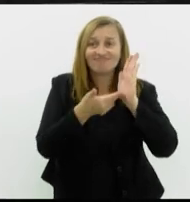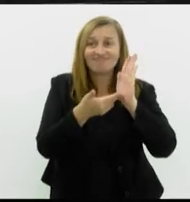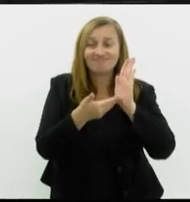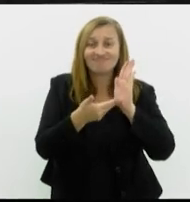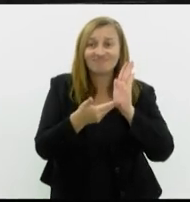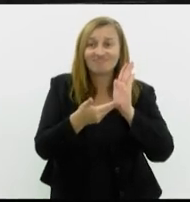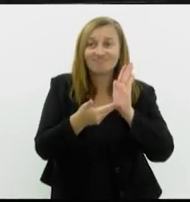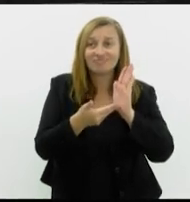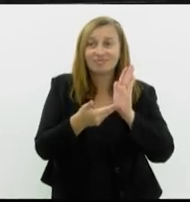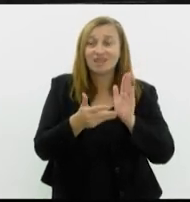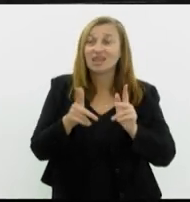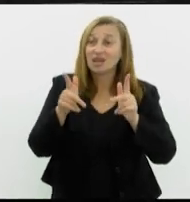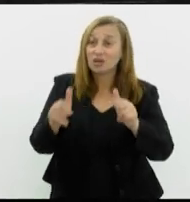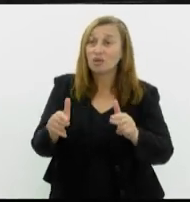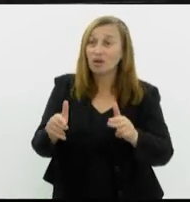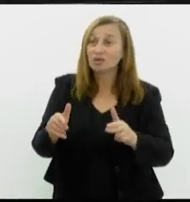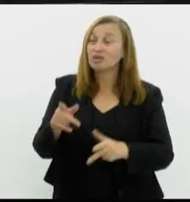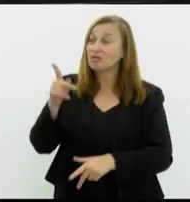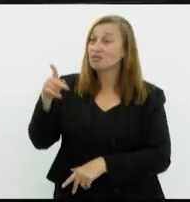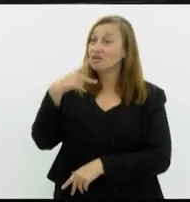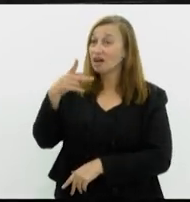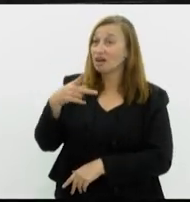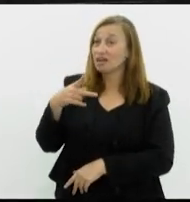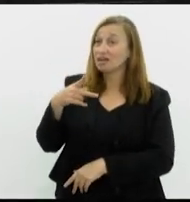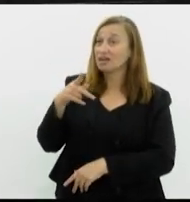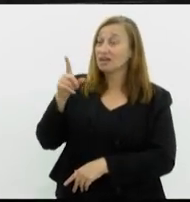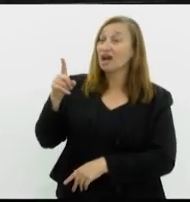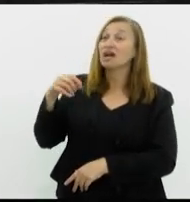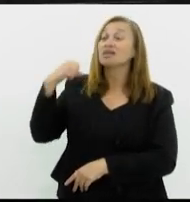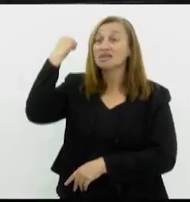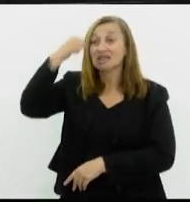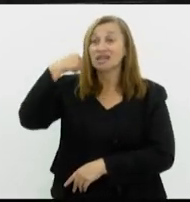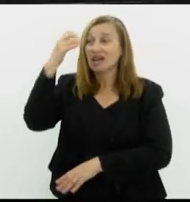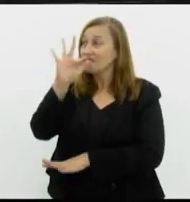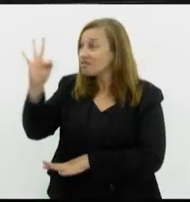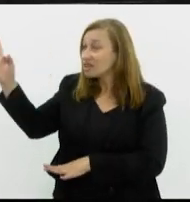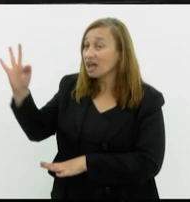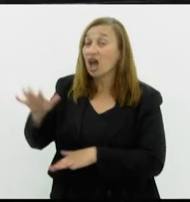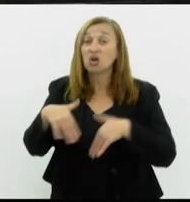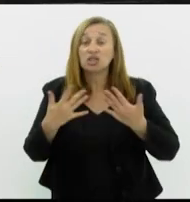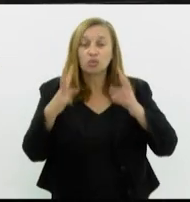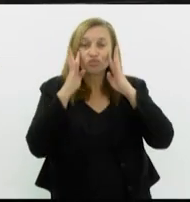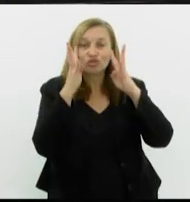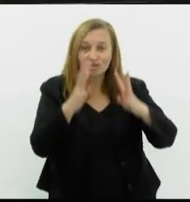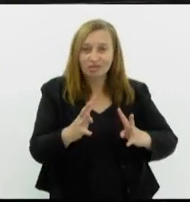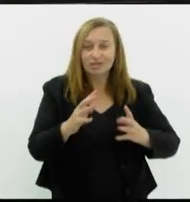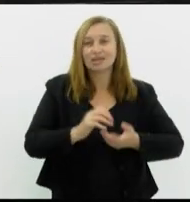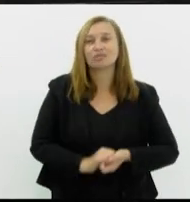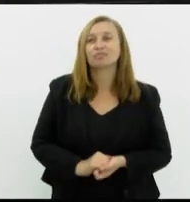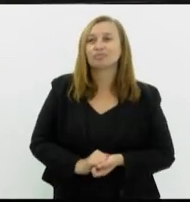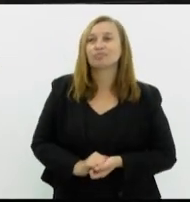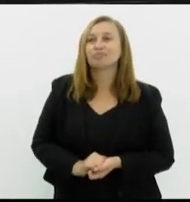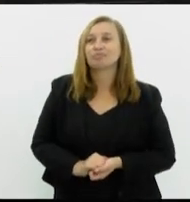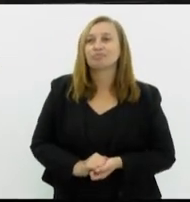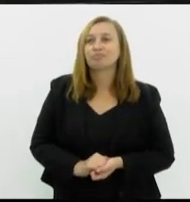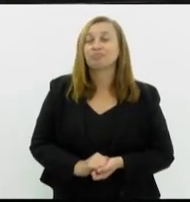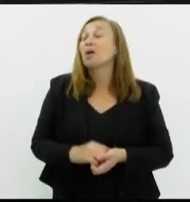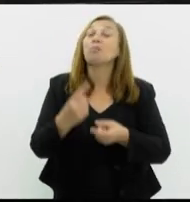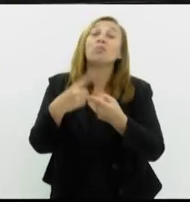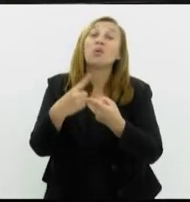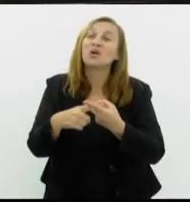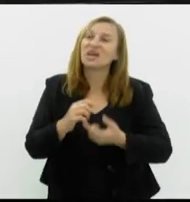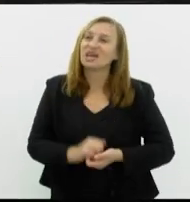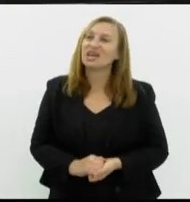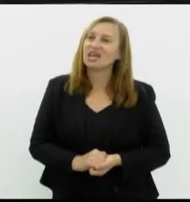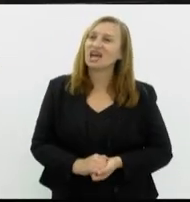estão fazendo lá no Senado Federal. Então, eu estou chamando a atenção, porque a